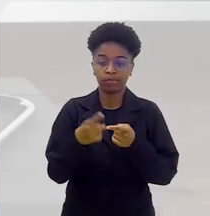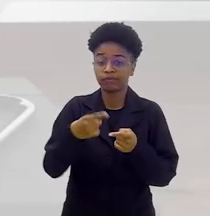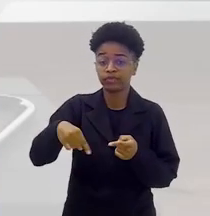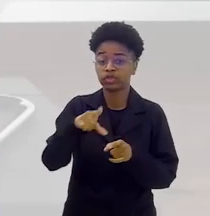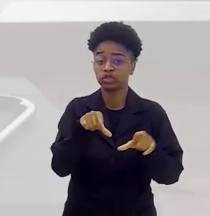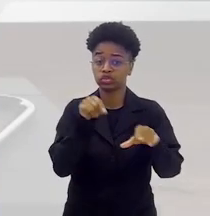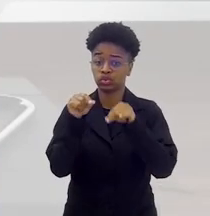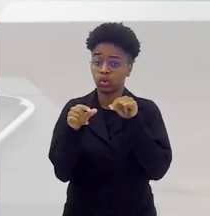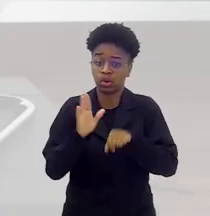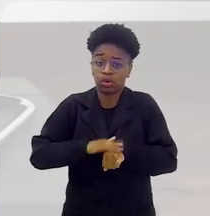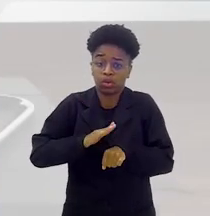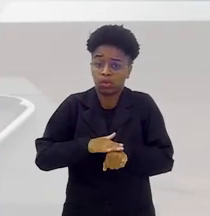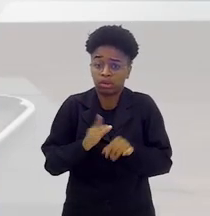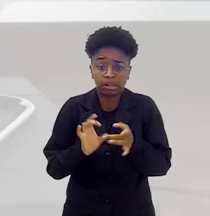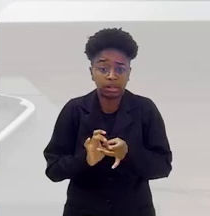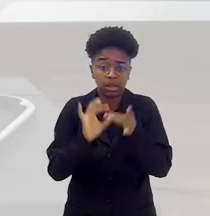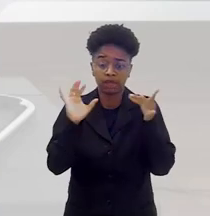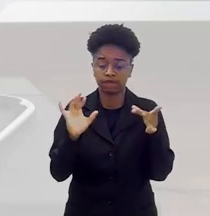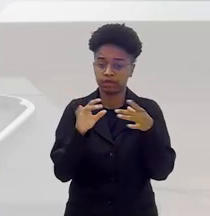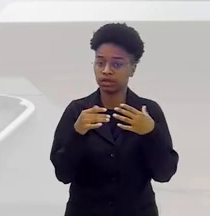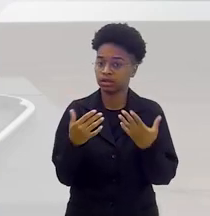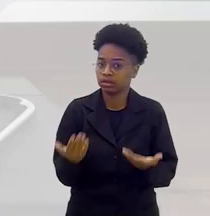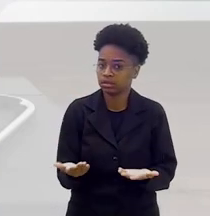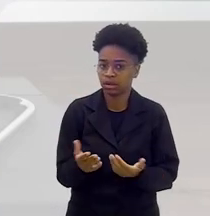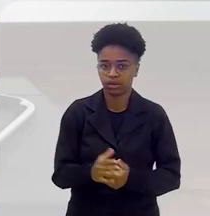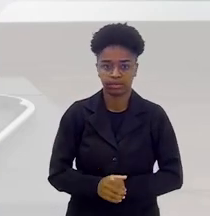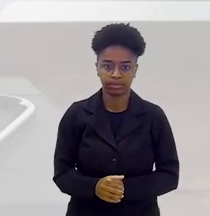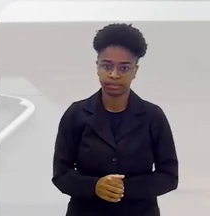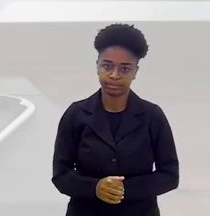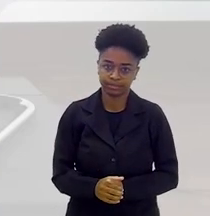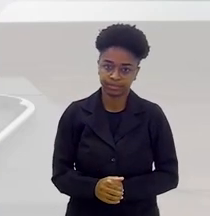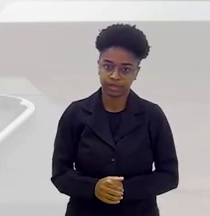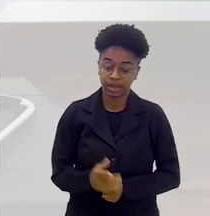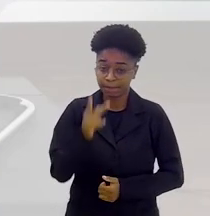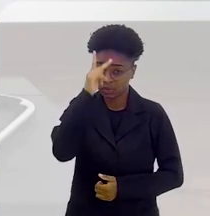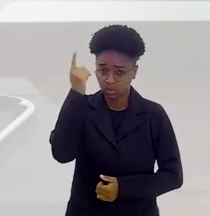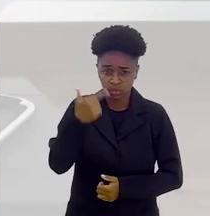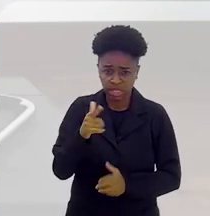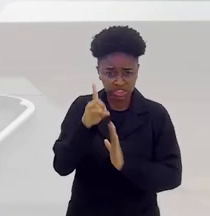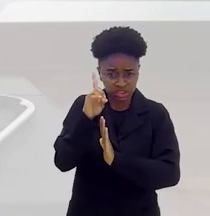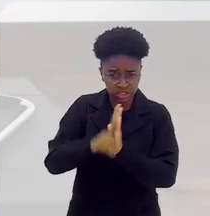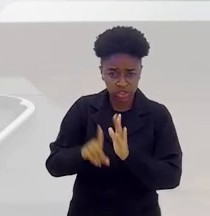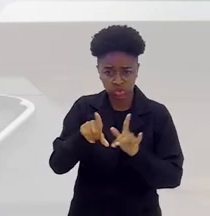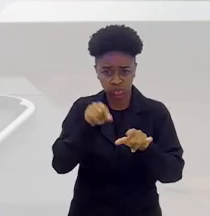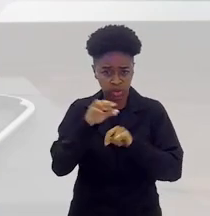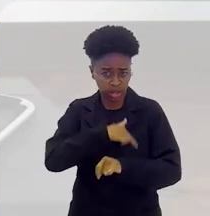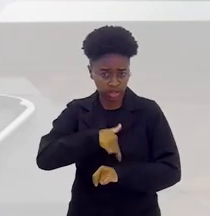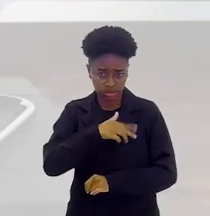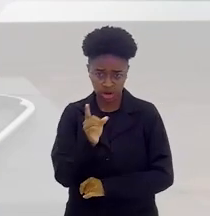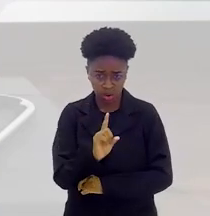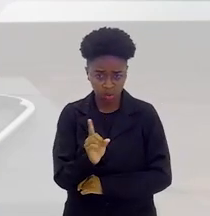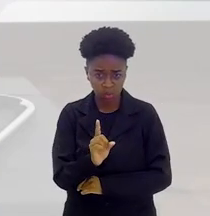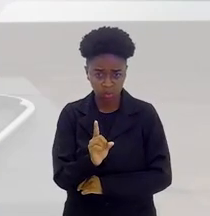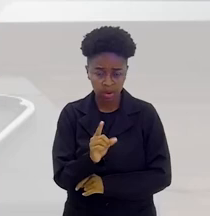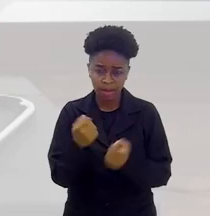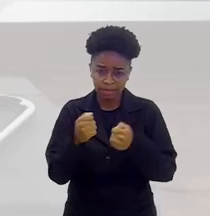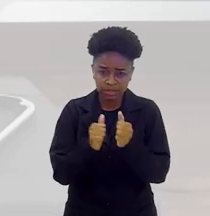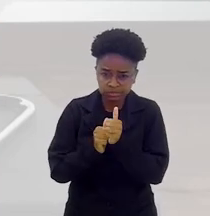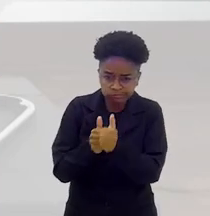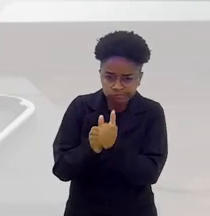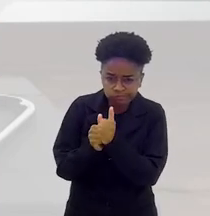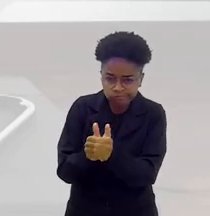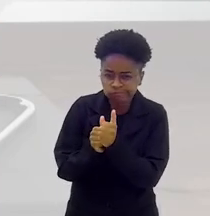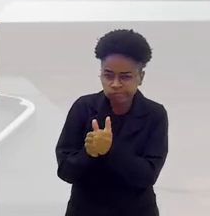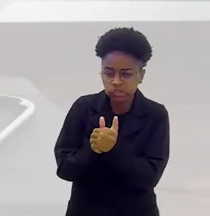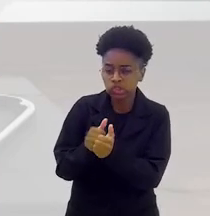você escolheu por seu livre-arbítrio. Então, quer dizer, a pessoa não tem direito nem de escolher a religião, né? Ela tem que